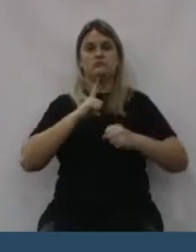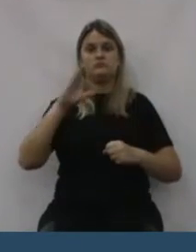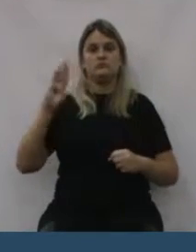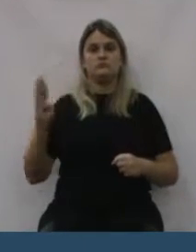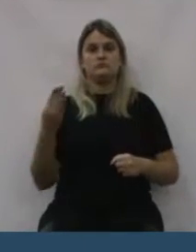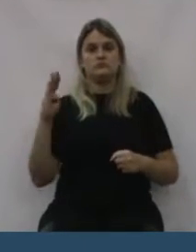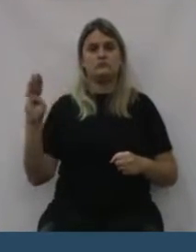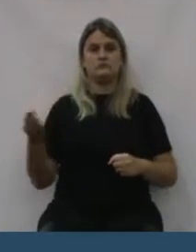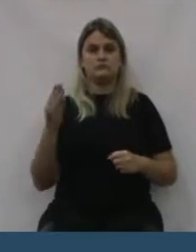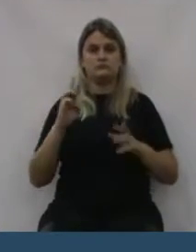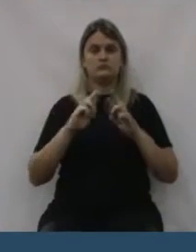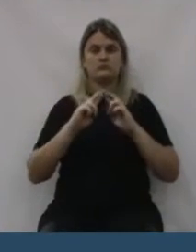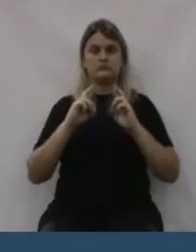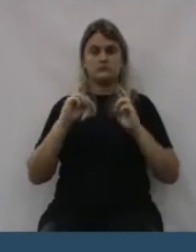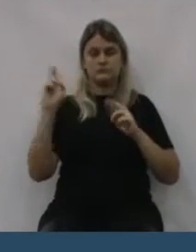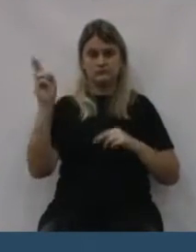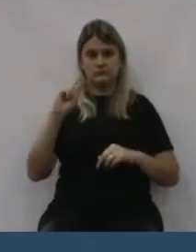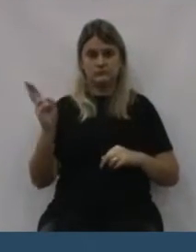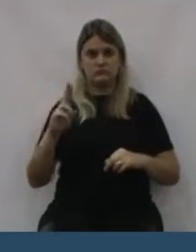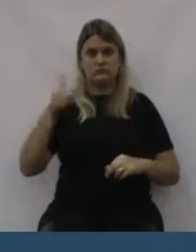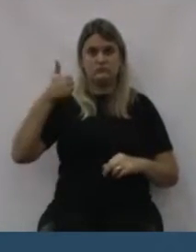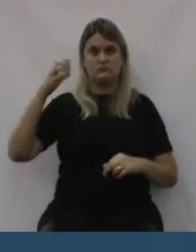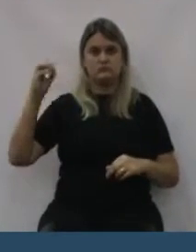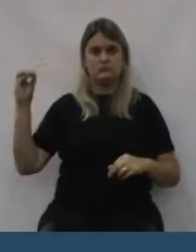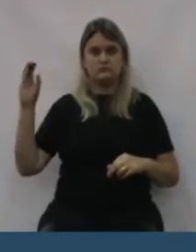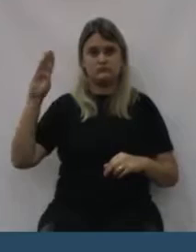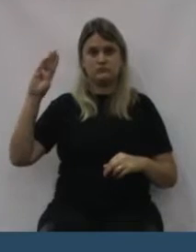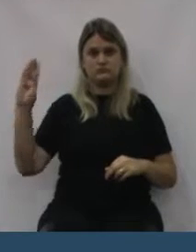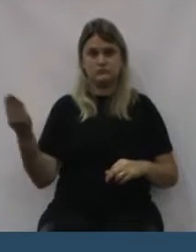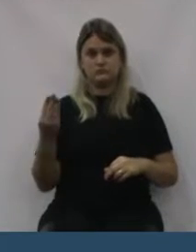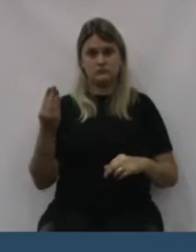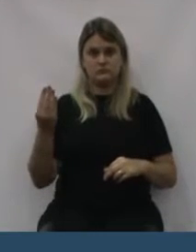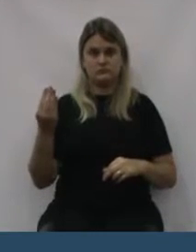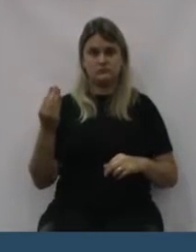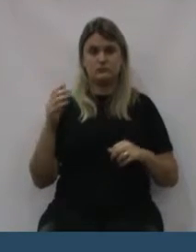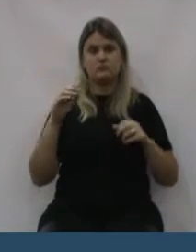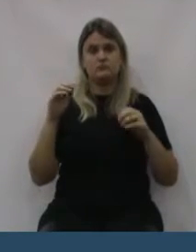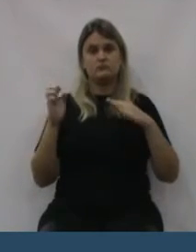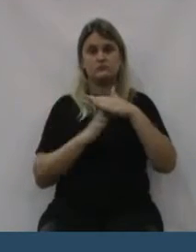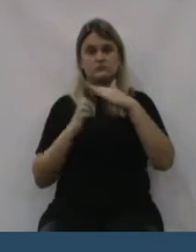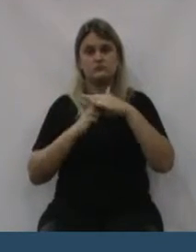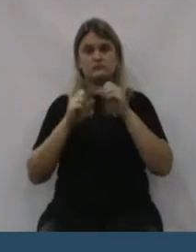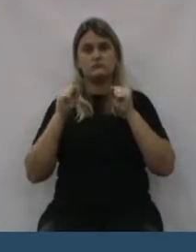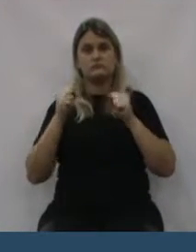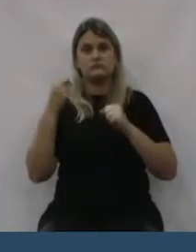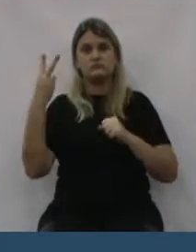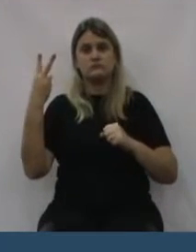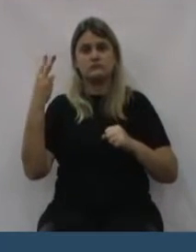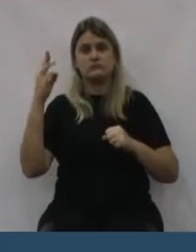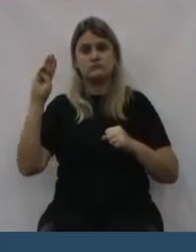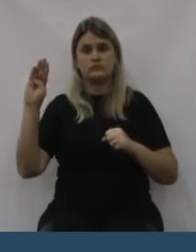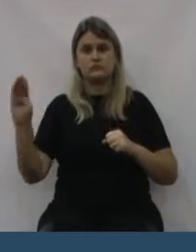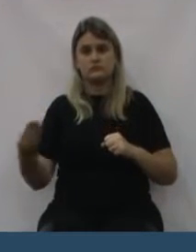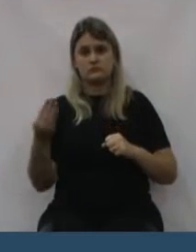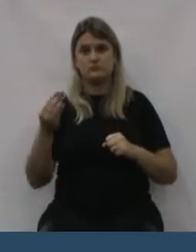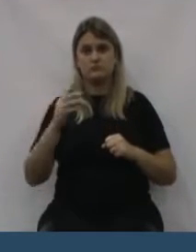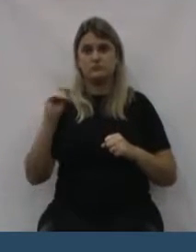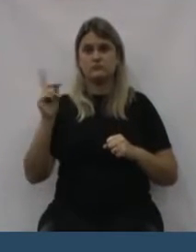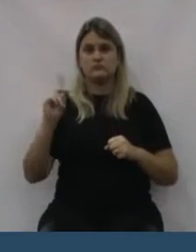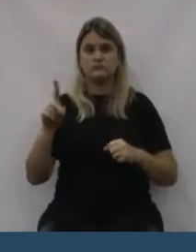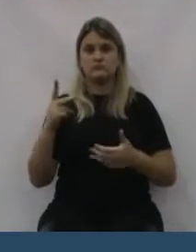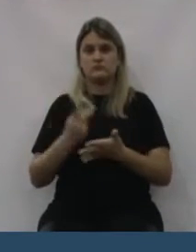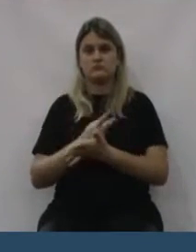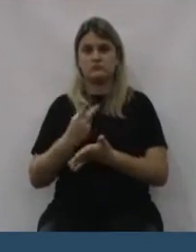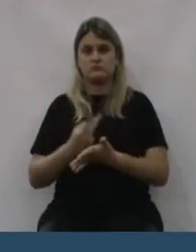empresa quer que o seu filho, seu irmão, seu parente seja candidato e se eleja. Pegamos uma